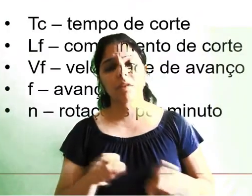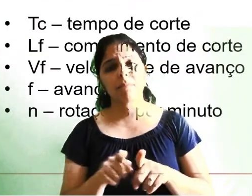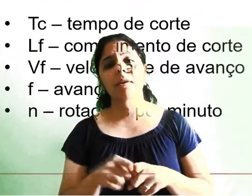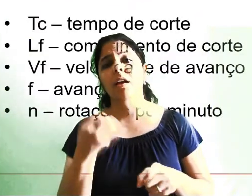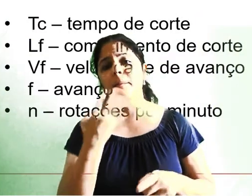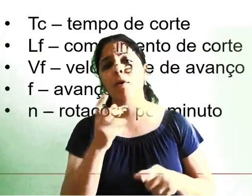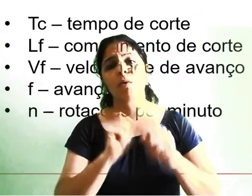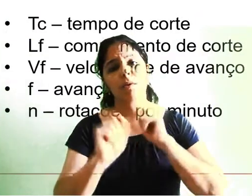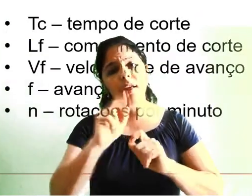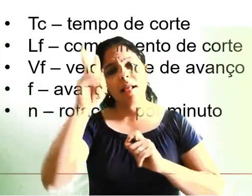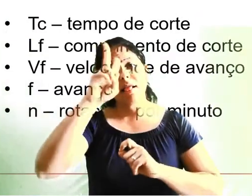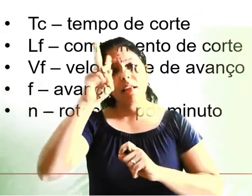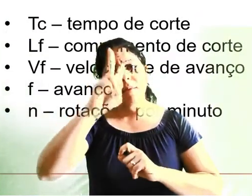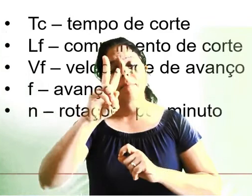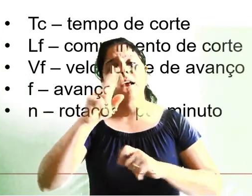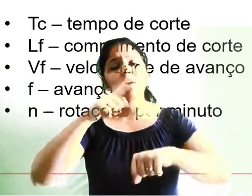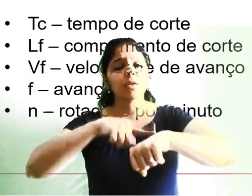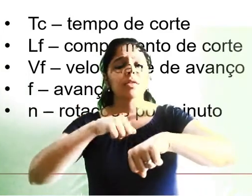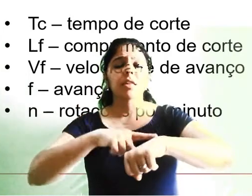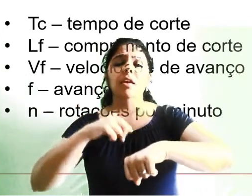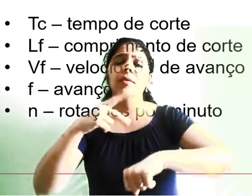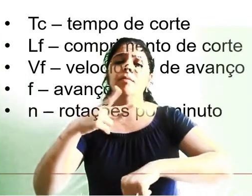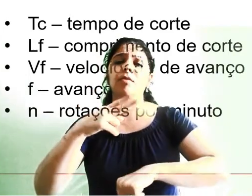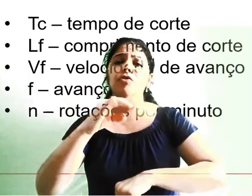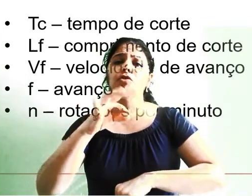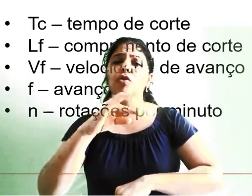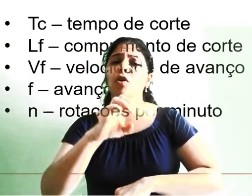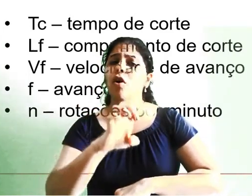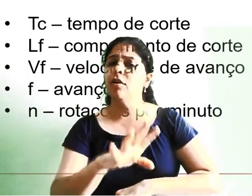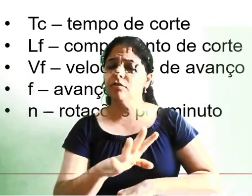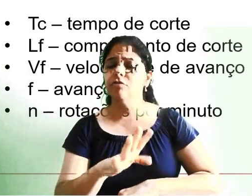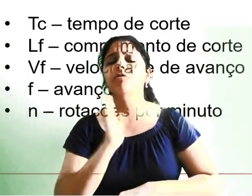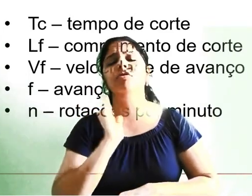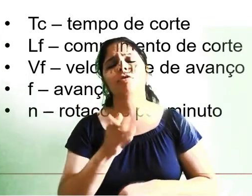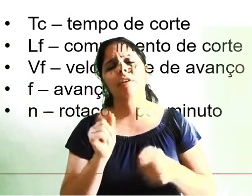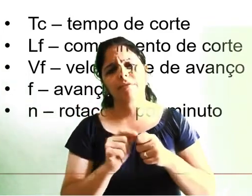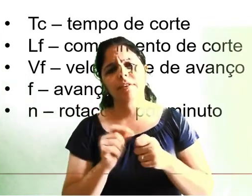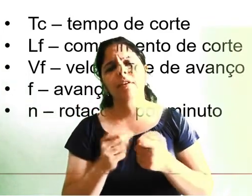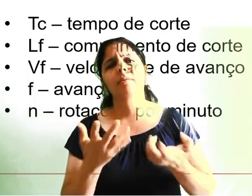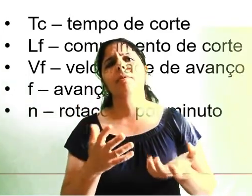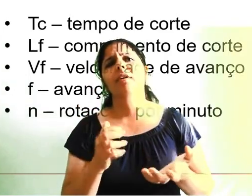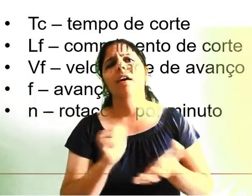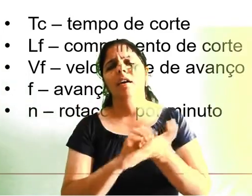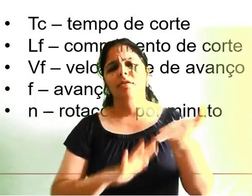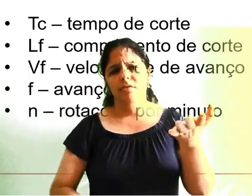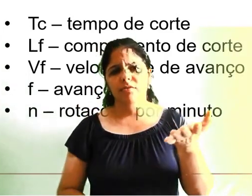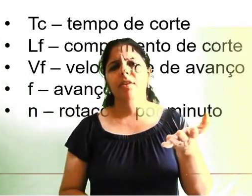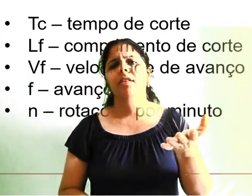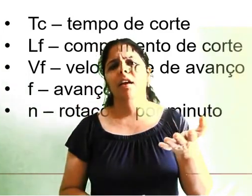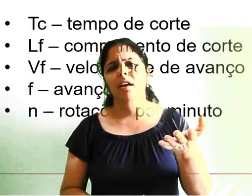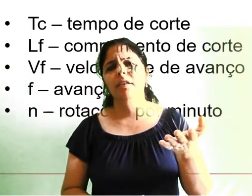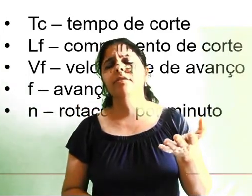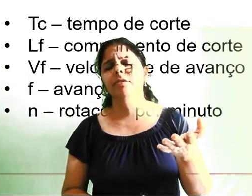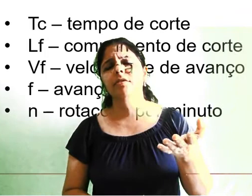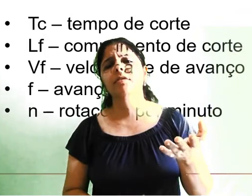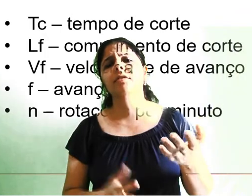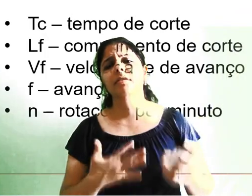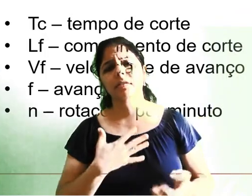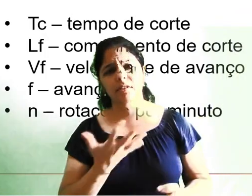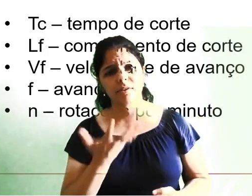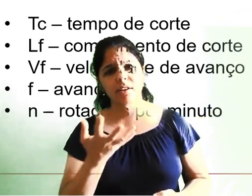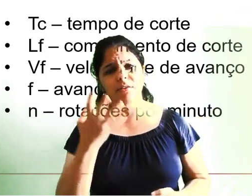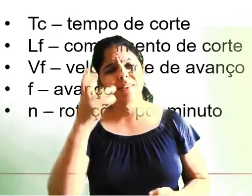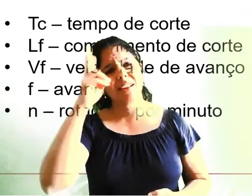E é bom a gente também comentar sobre o tempo de corte. Nós fizemos alguns exercícios em casa, em